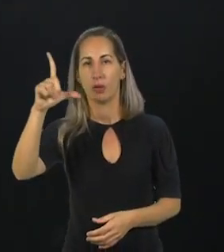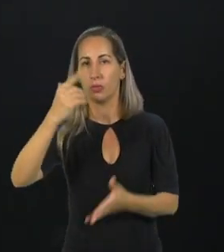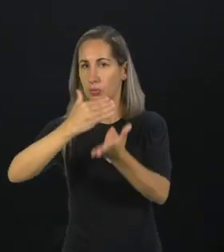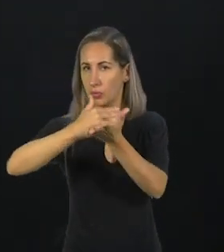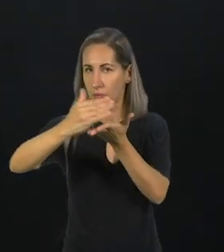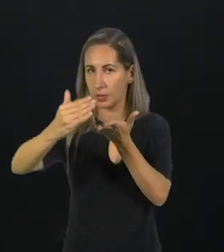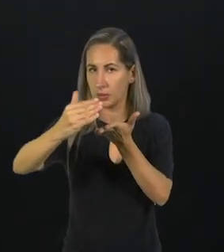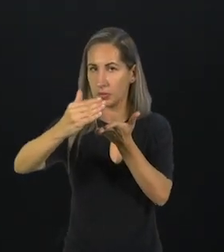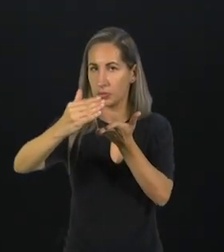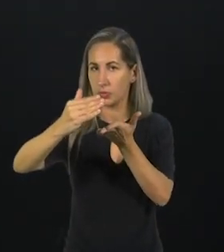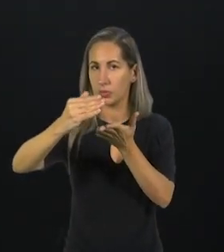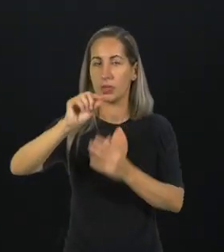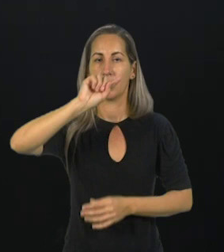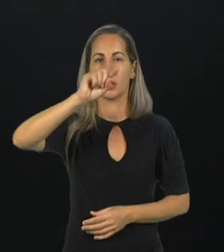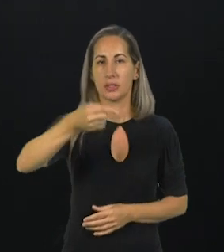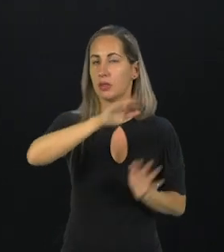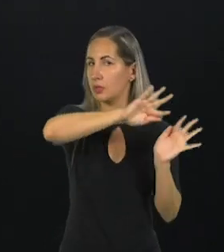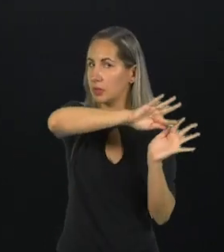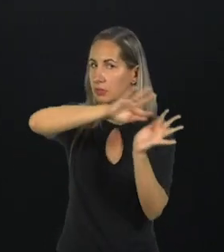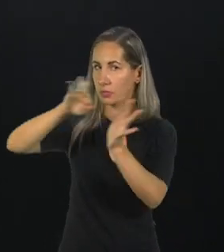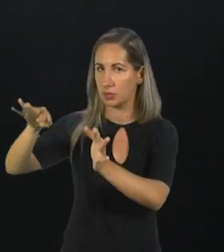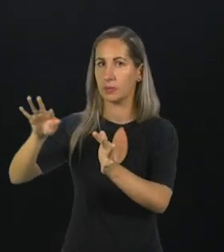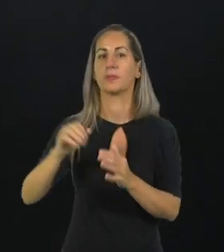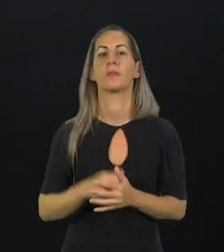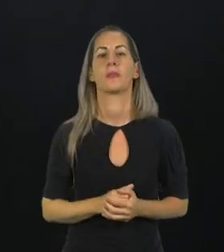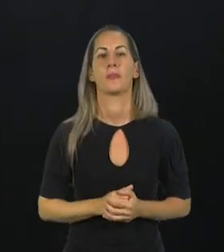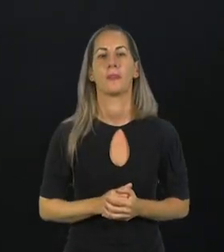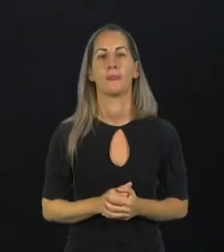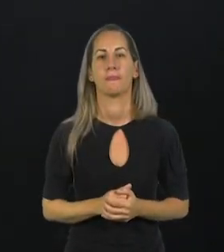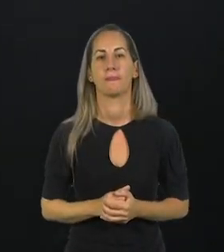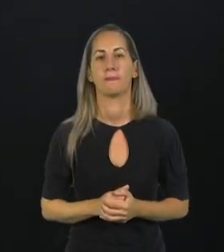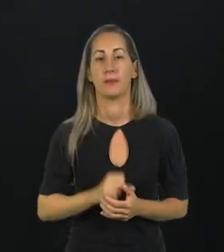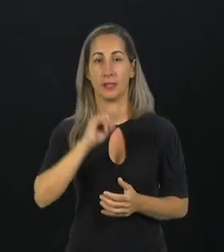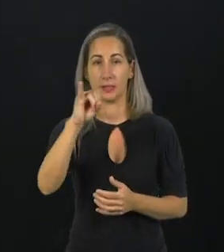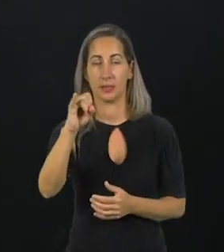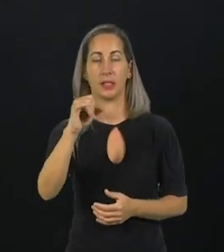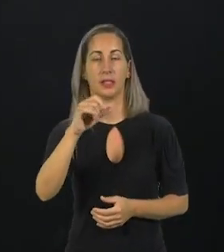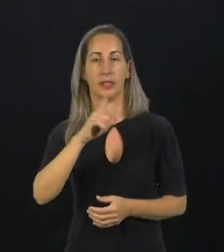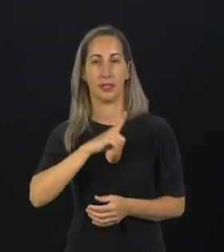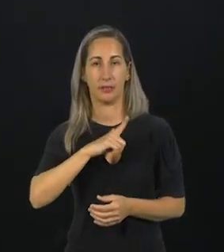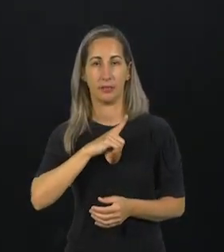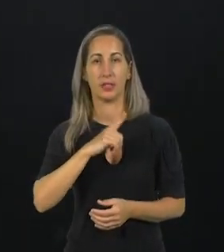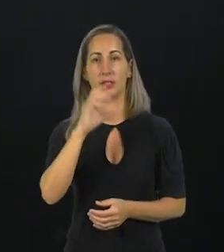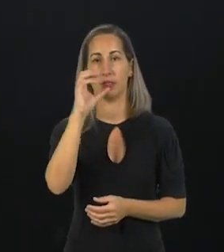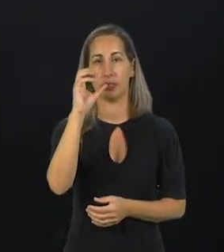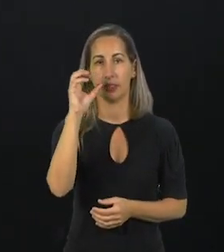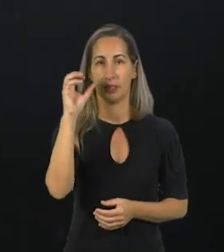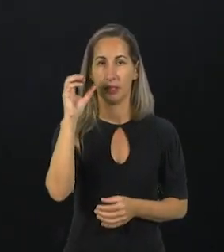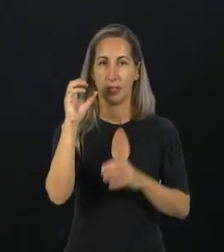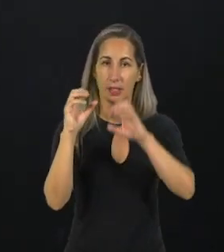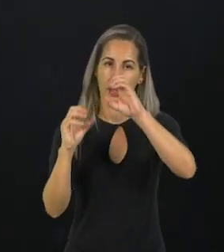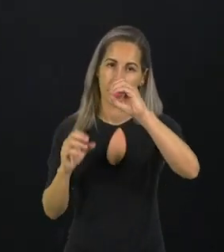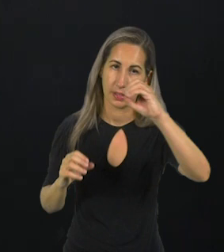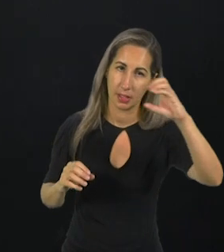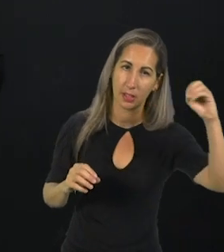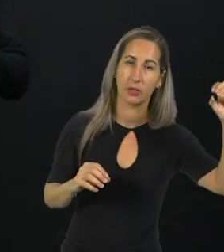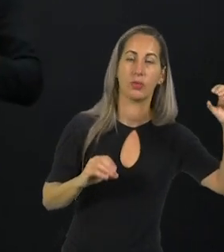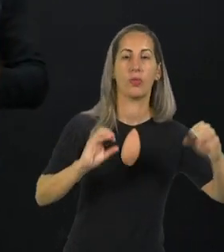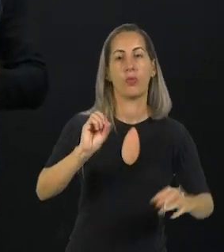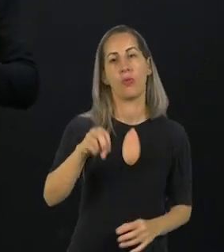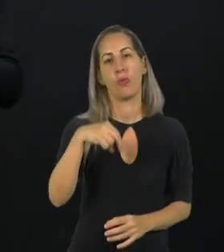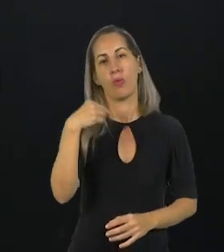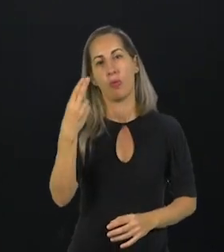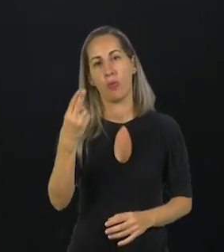início, tirando a vírgula. Logicamente que, se você tiver zeros à esquerda, ou